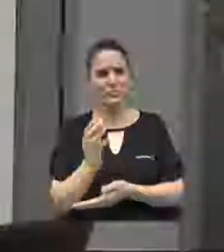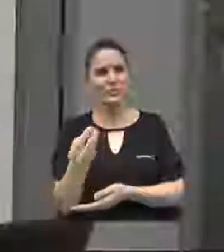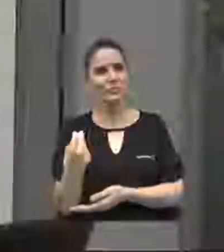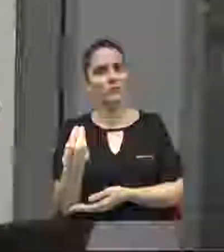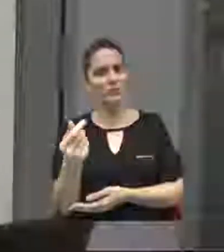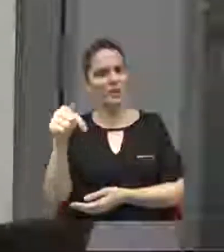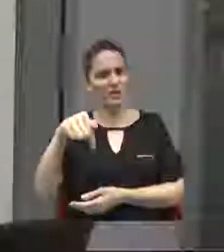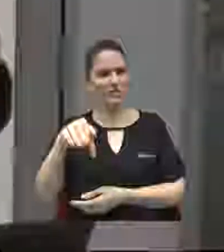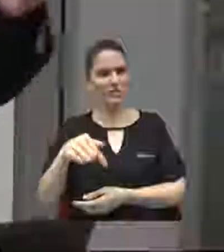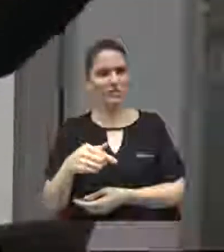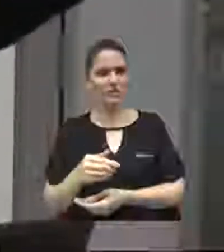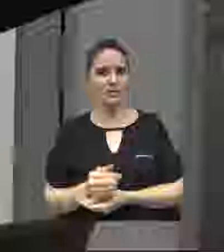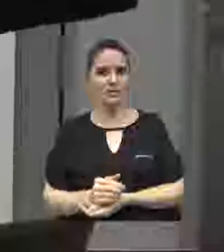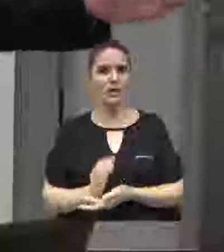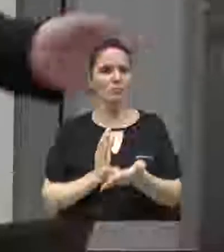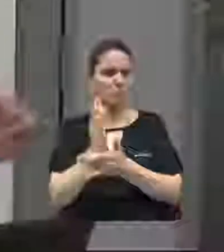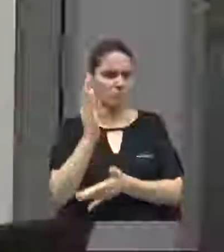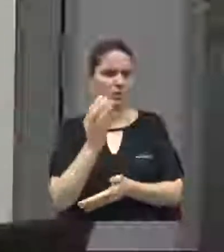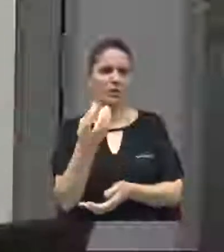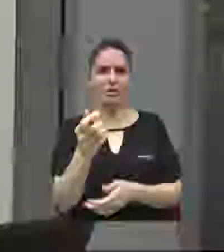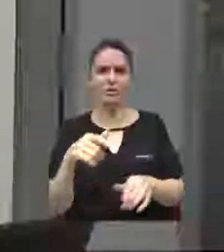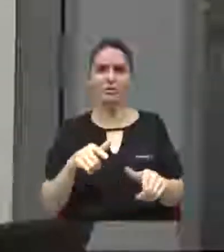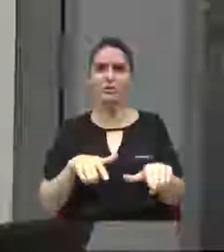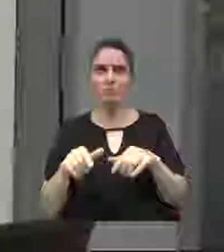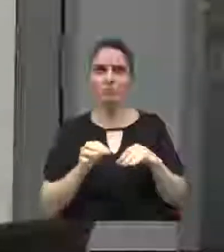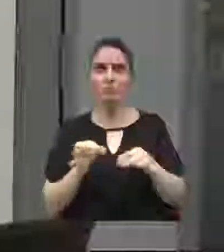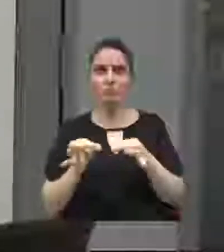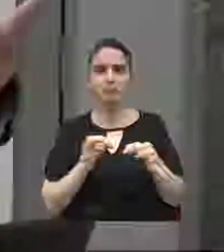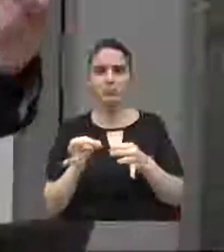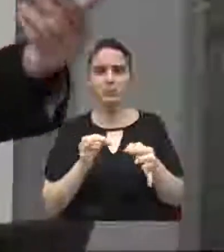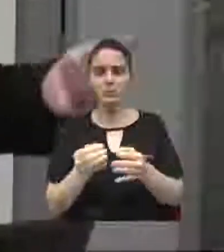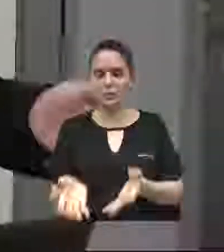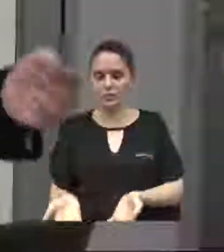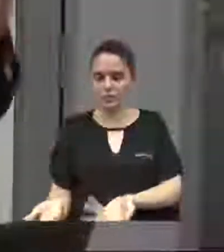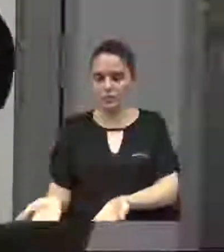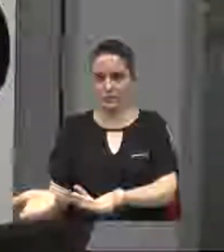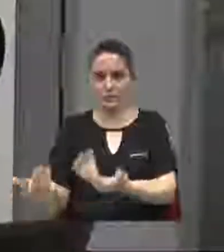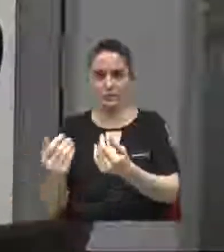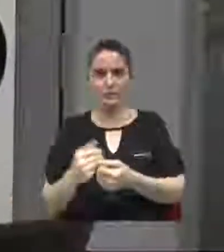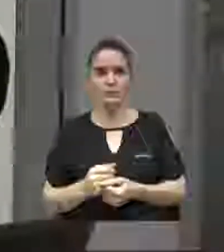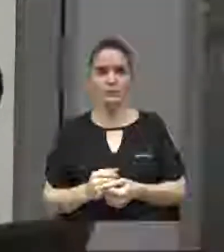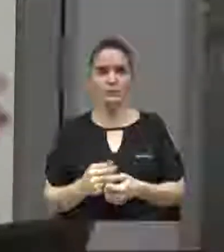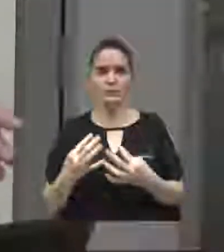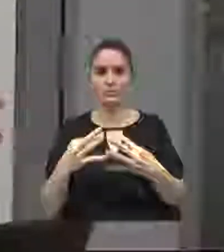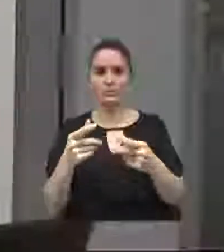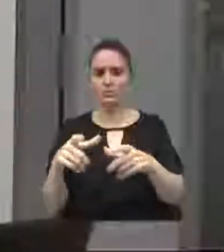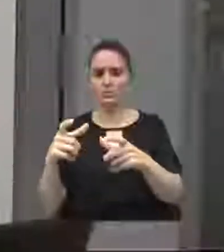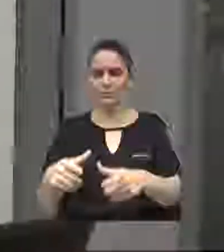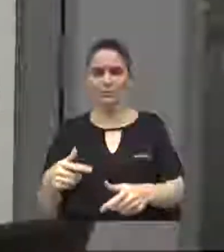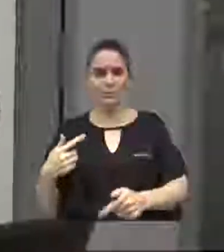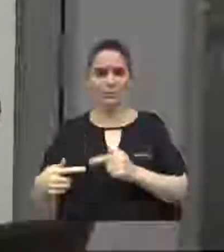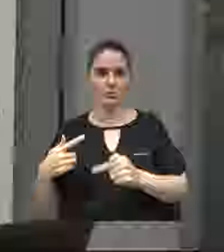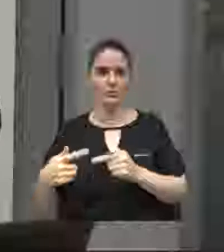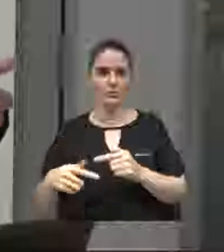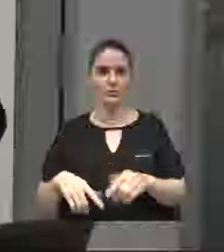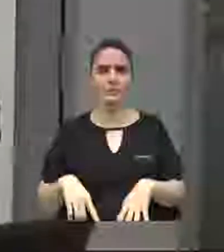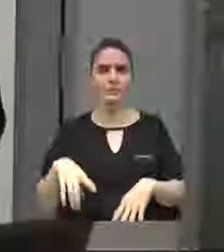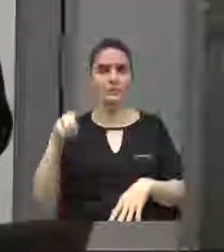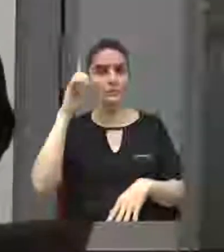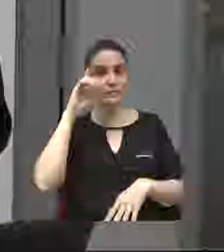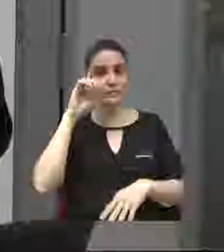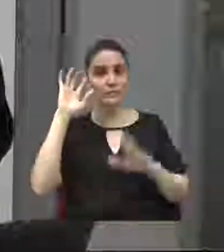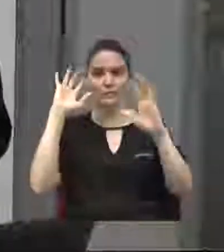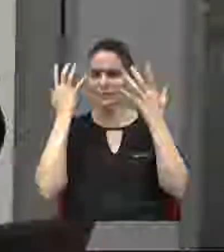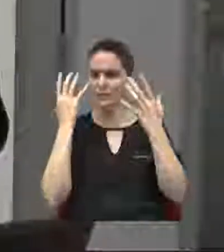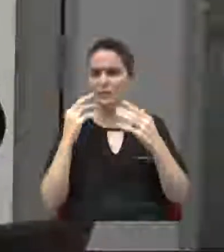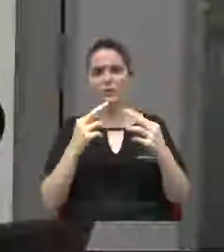aqui de preservação de instituições públicas, de datas comemorativas, com respeito a